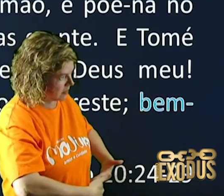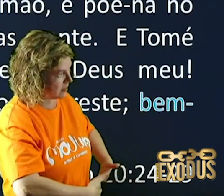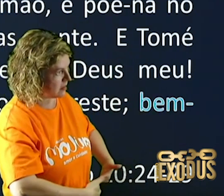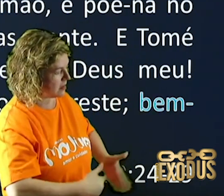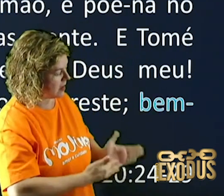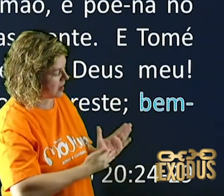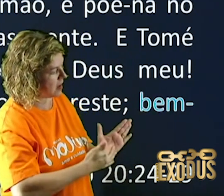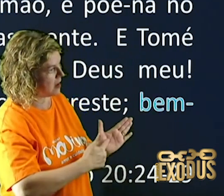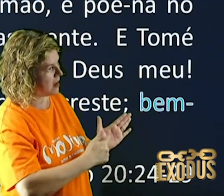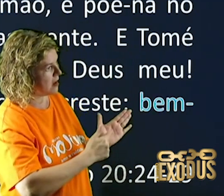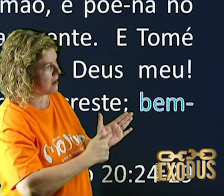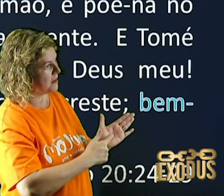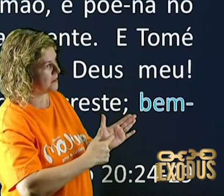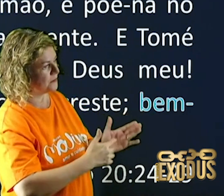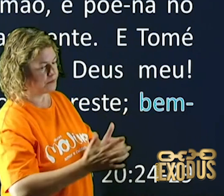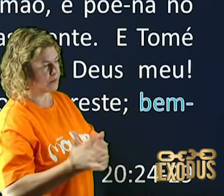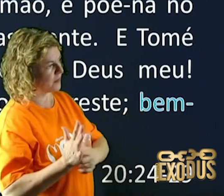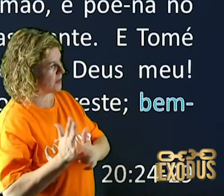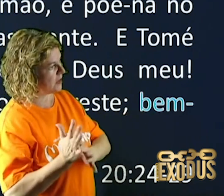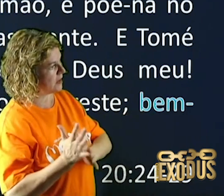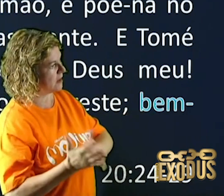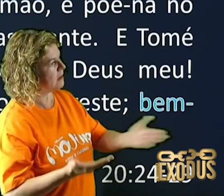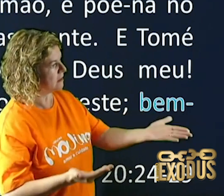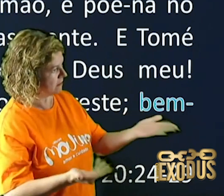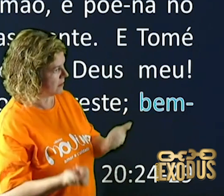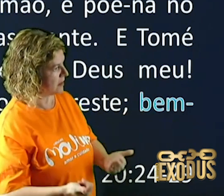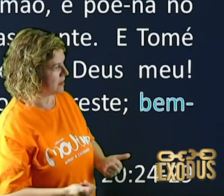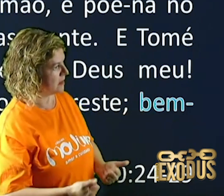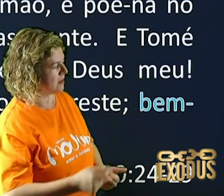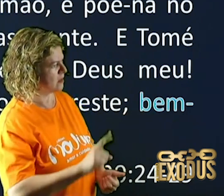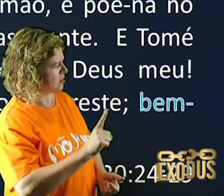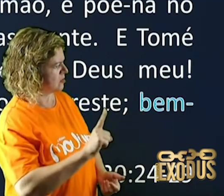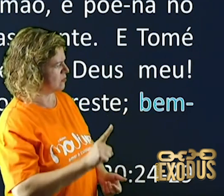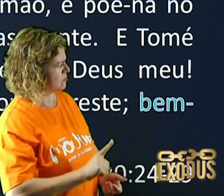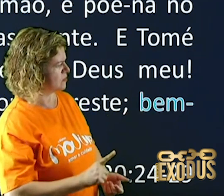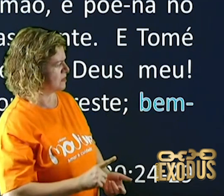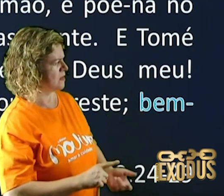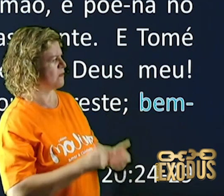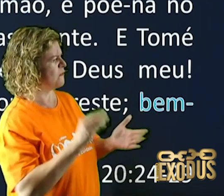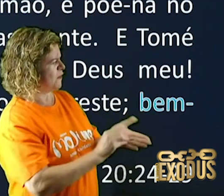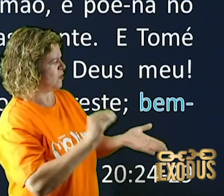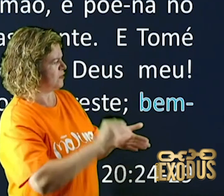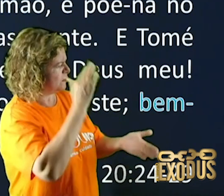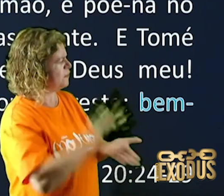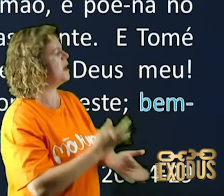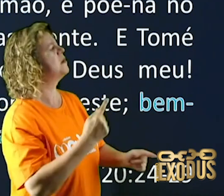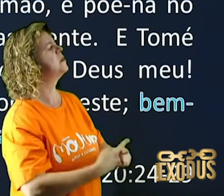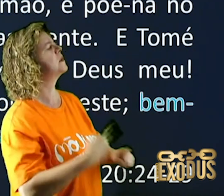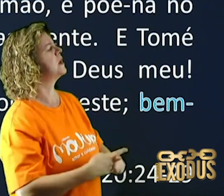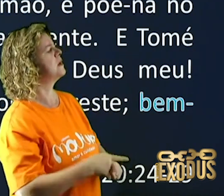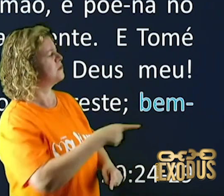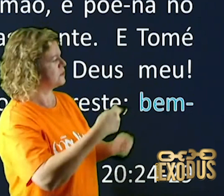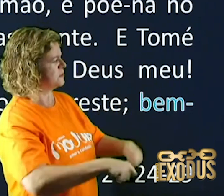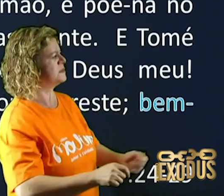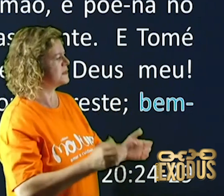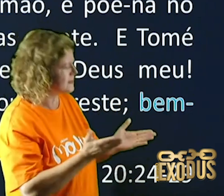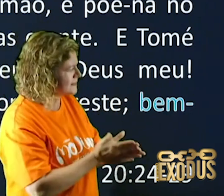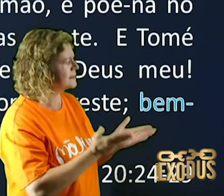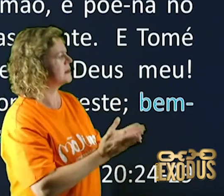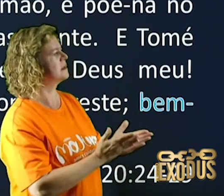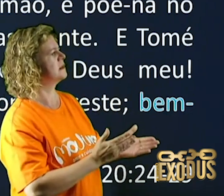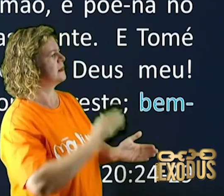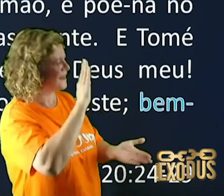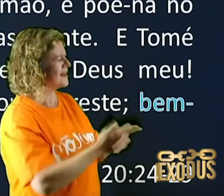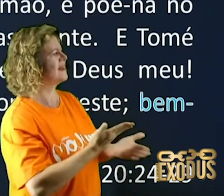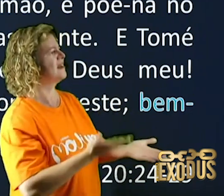põe no meu lado. Não sejas incrédulo, mas crente. E Tomé respondeu e disse-lhe: